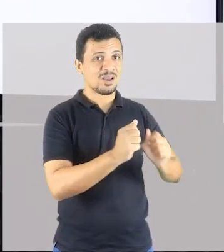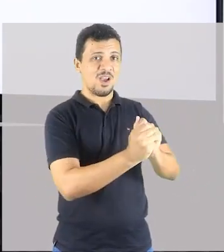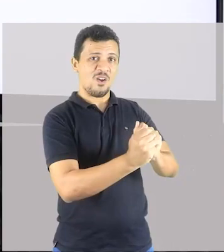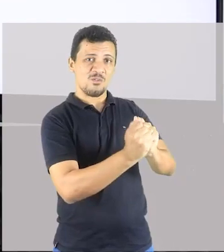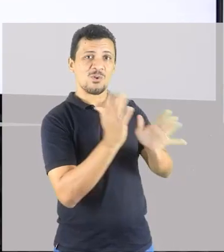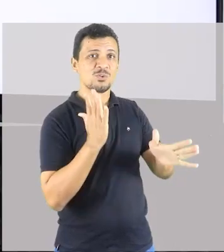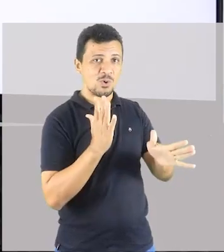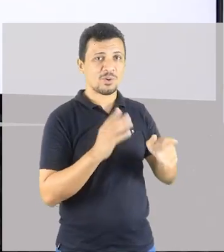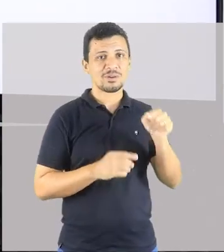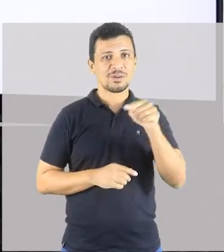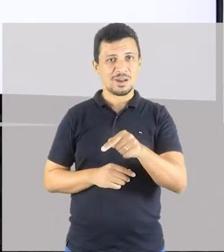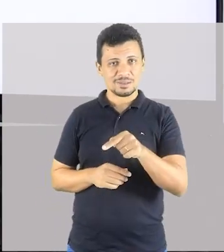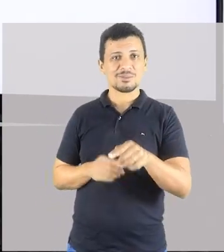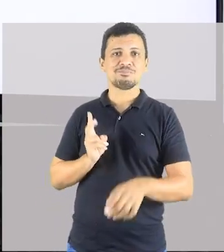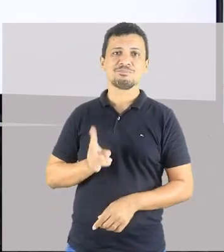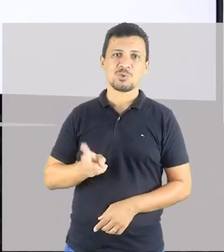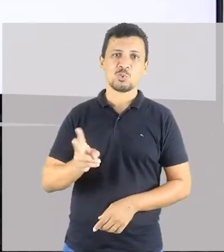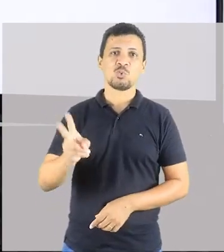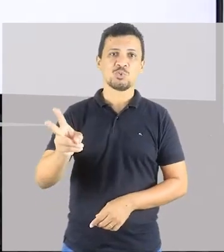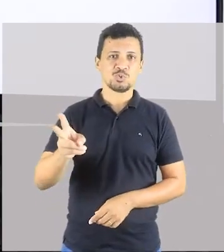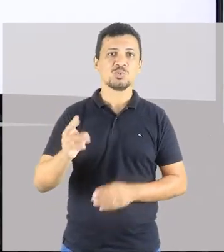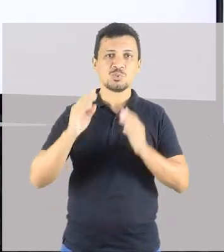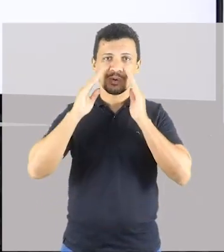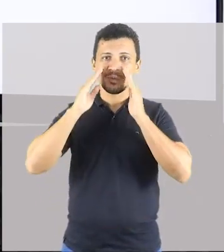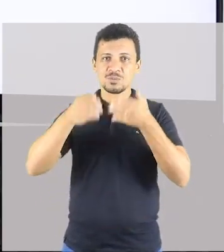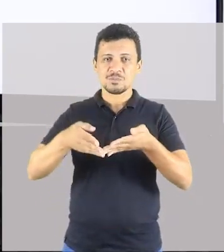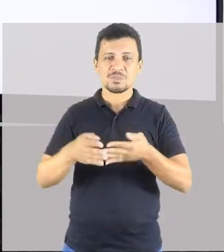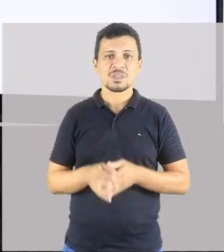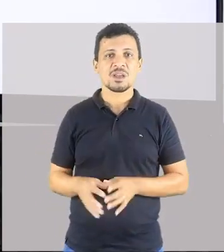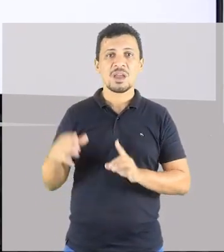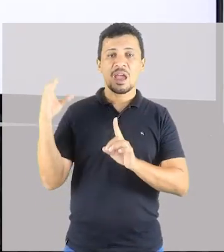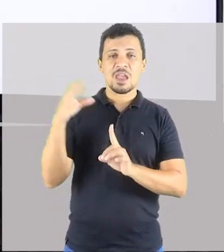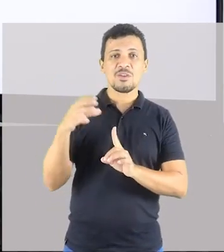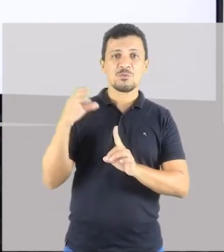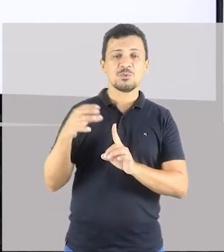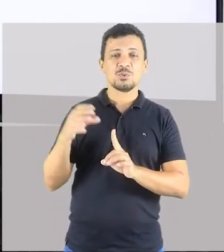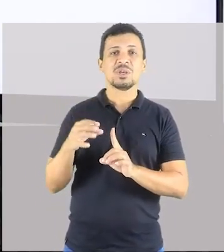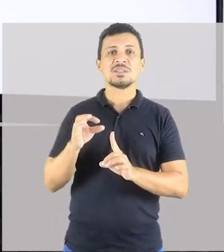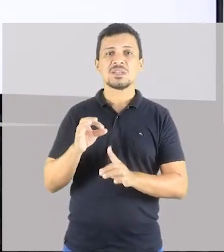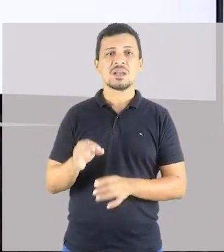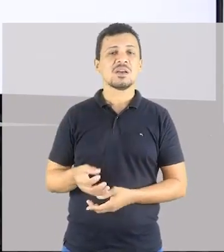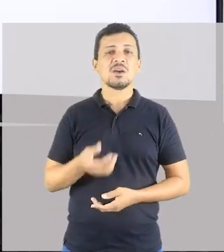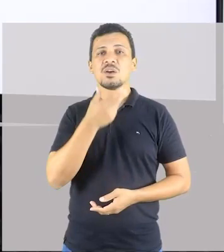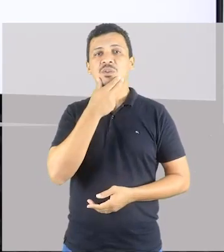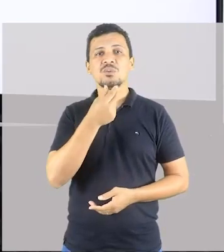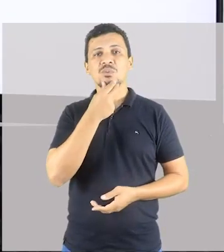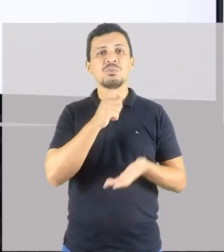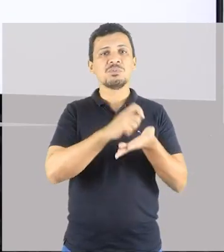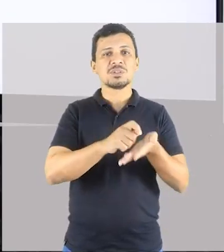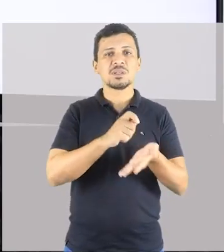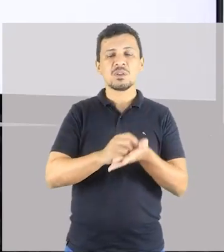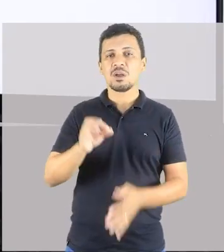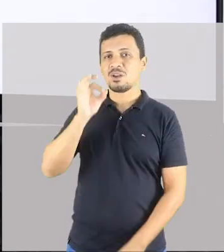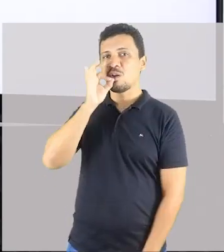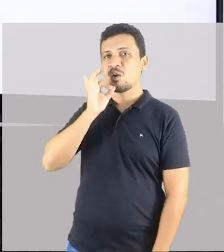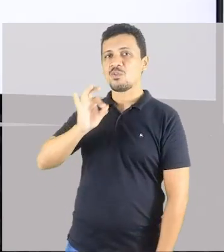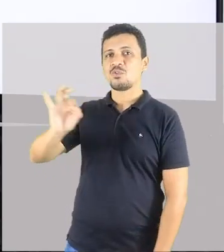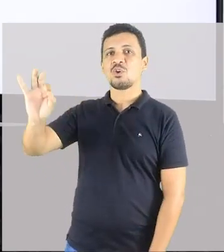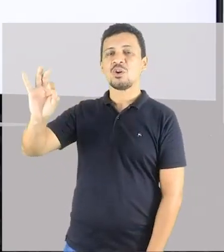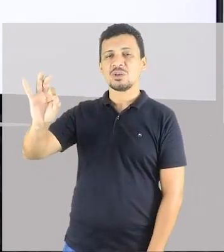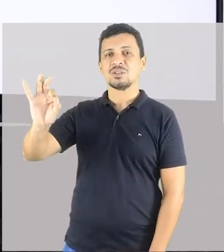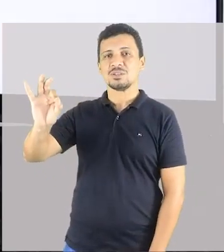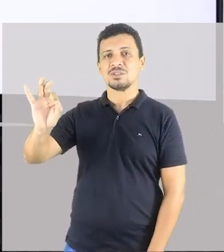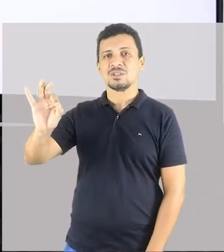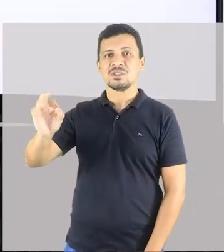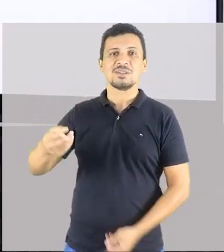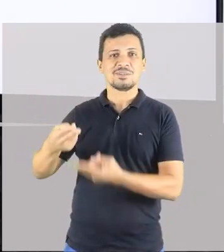nós continuamos aqui com essa preocupação. Influência da psicanálise de Freud, né? E aí traz também a questão de traumas